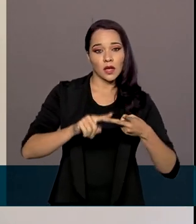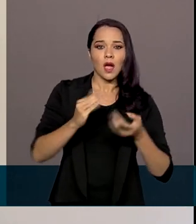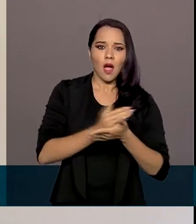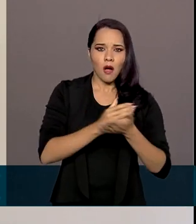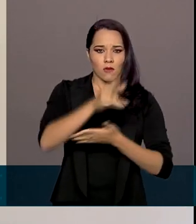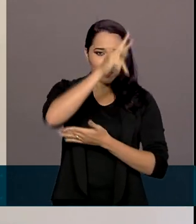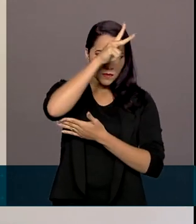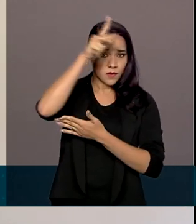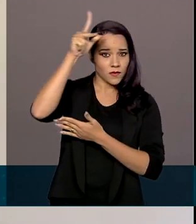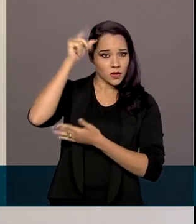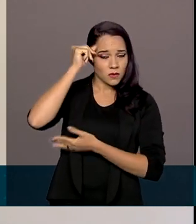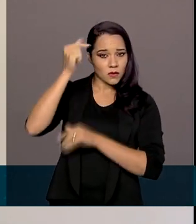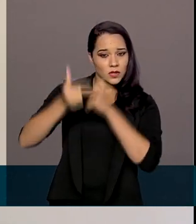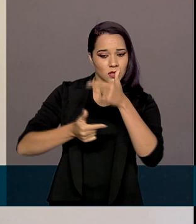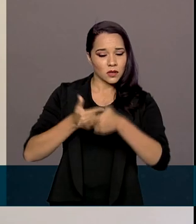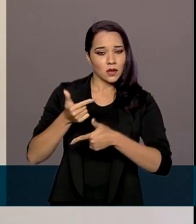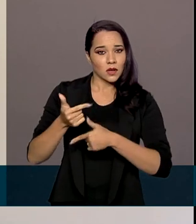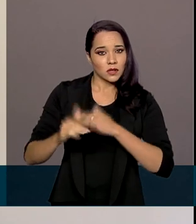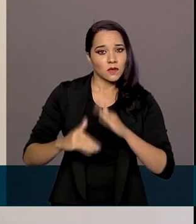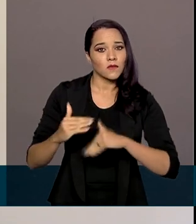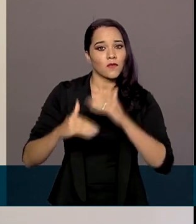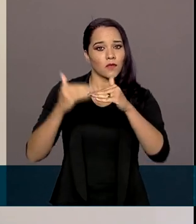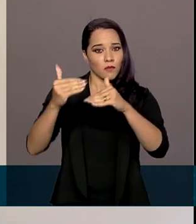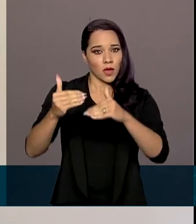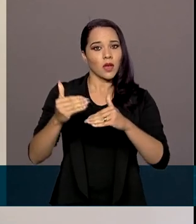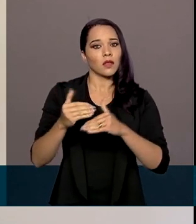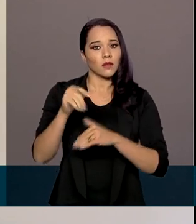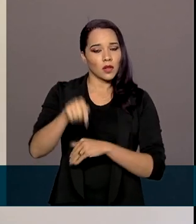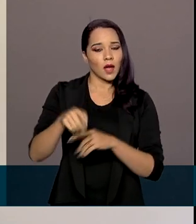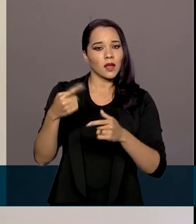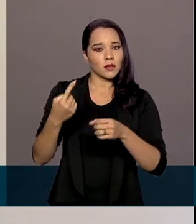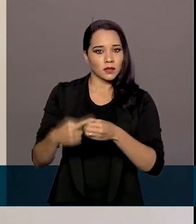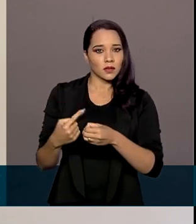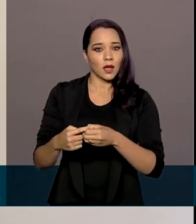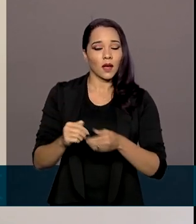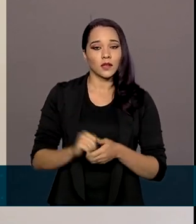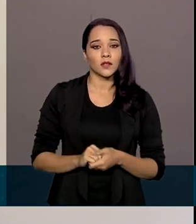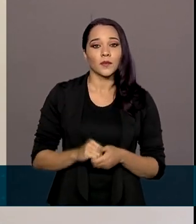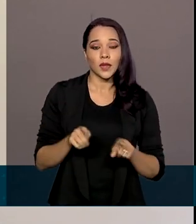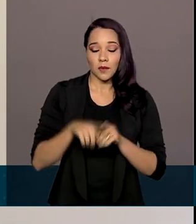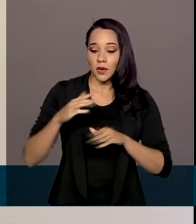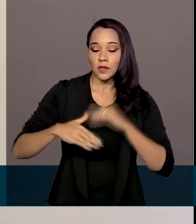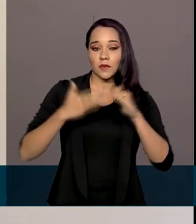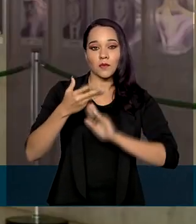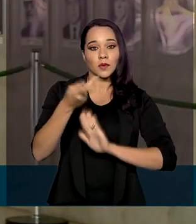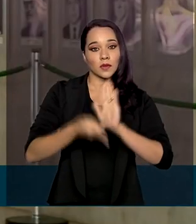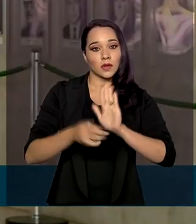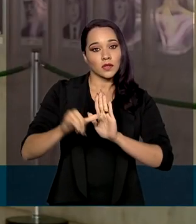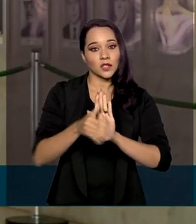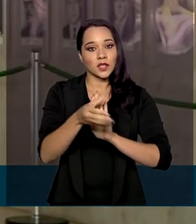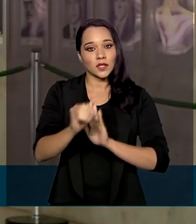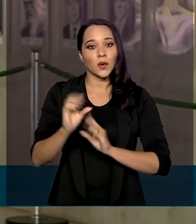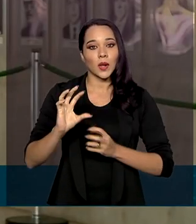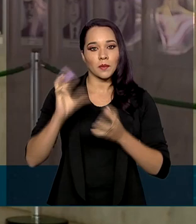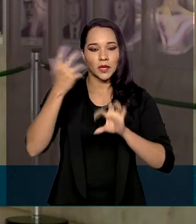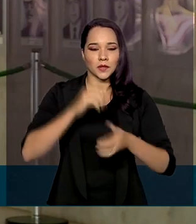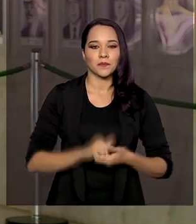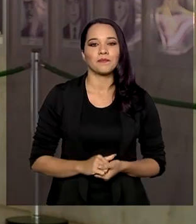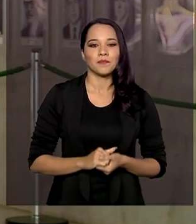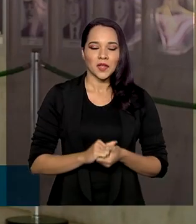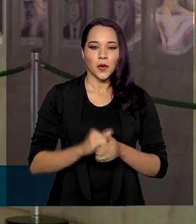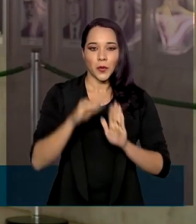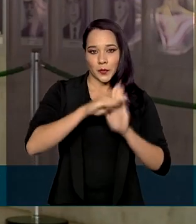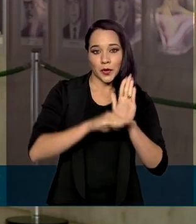no desenvolvimento dos inventários de emissões de gás de estufa das cidades e no desenvolvimento do plano de ação climático. Com floresta mais